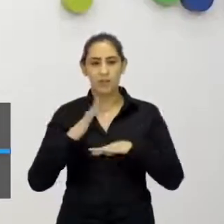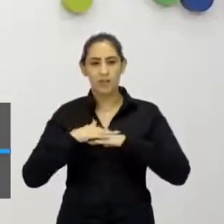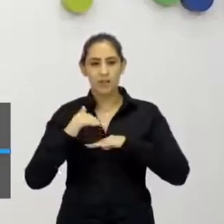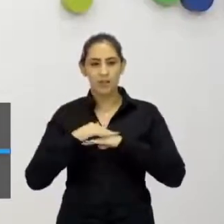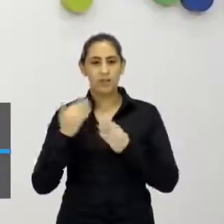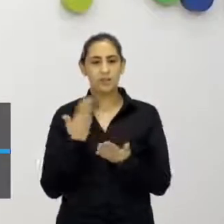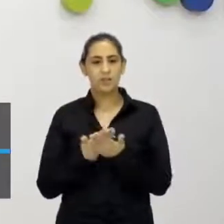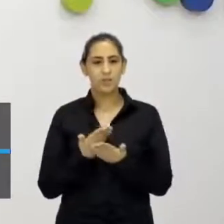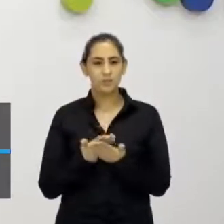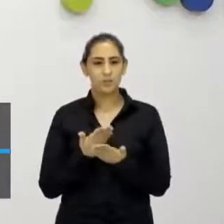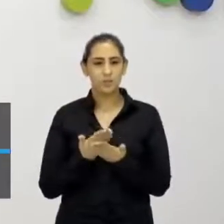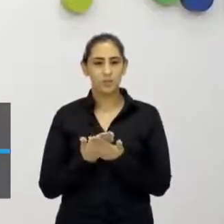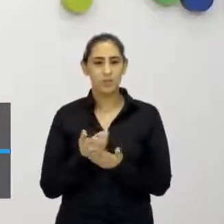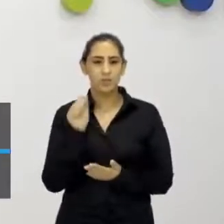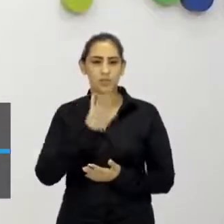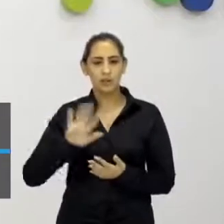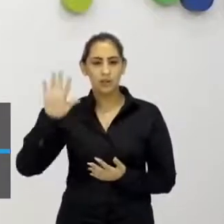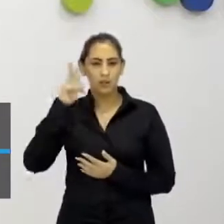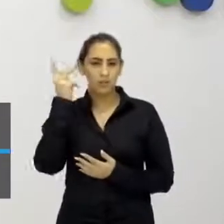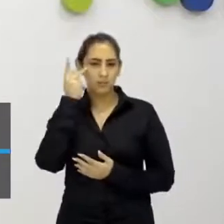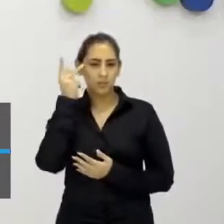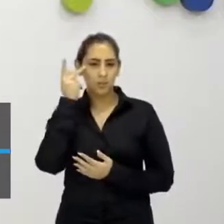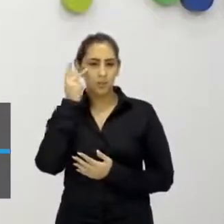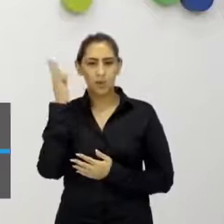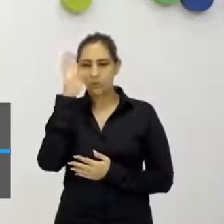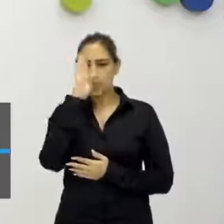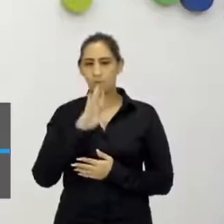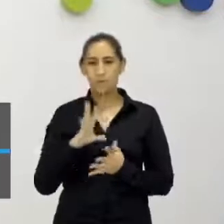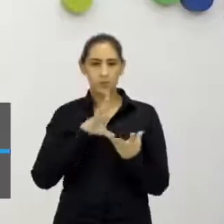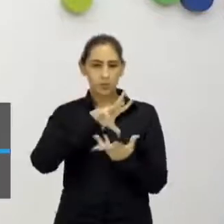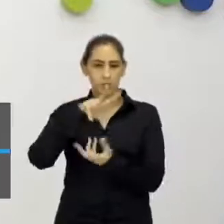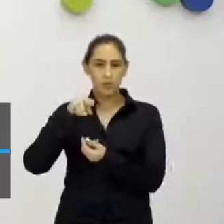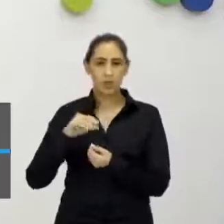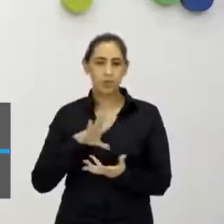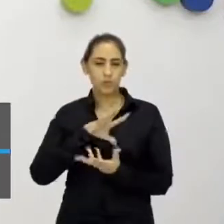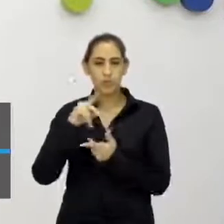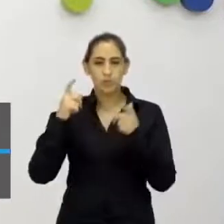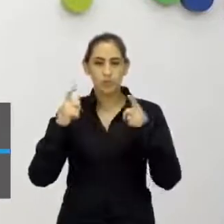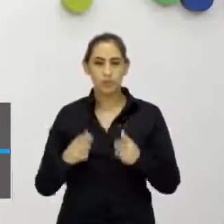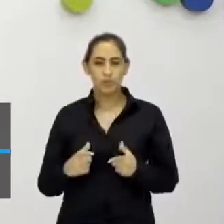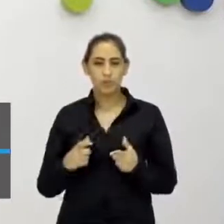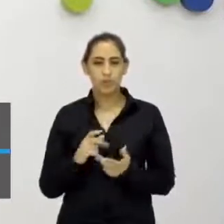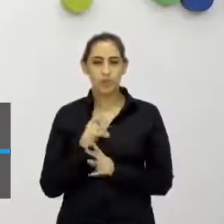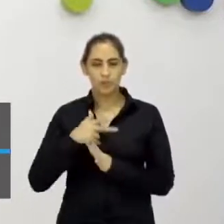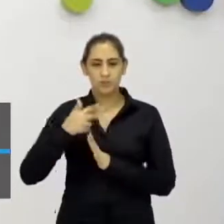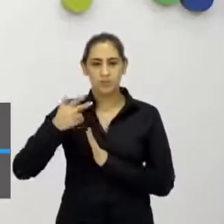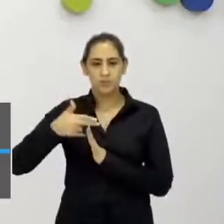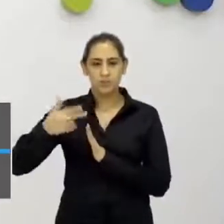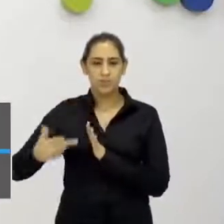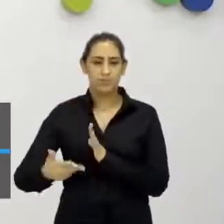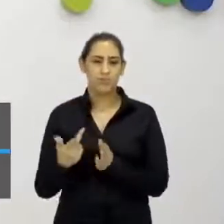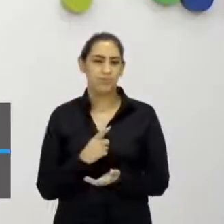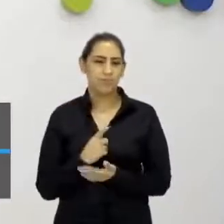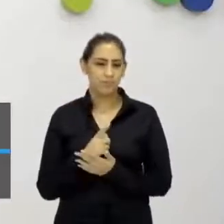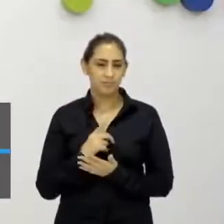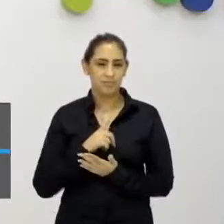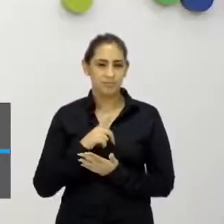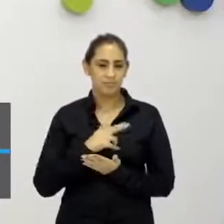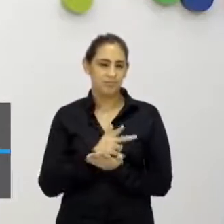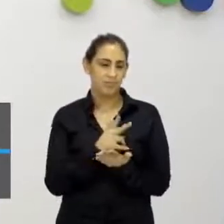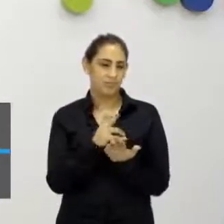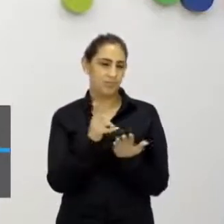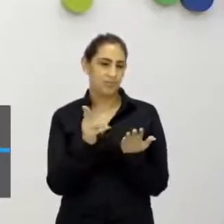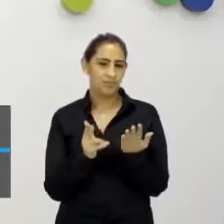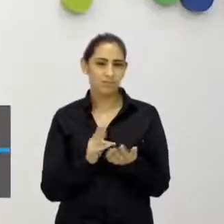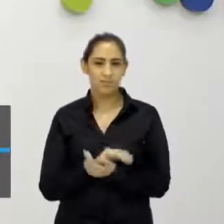queridíssimos estudantes do estado de São Paulo, do Brasil, do mundo, de todos os lugares, universos paralelos, ambientes inexplorados